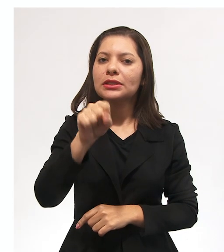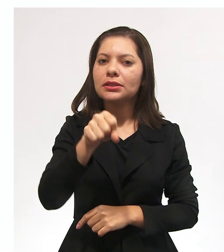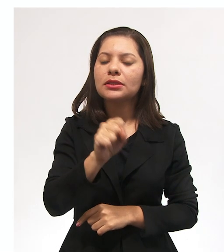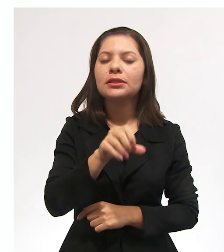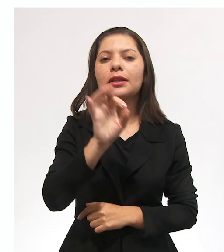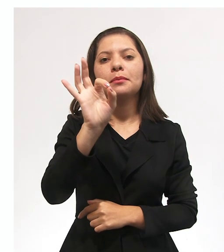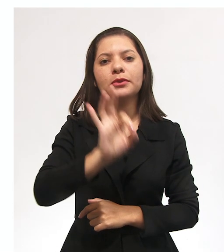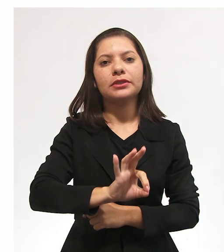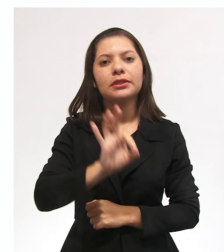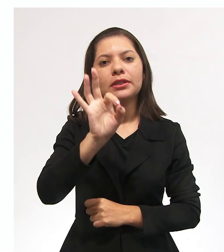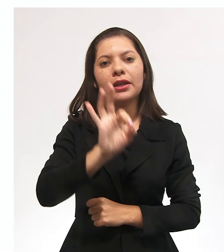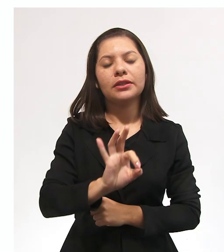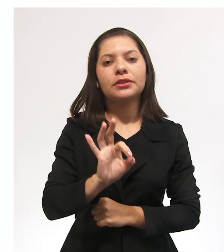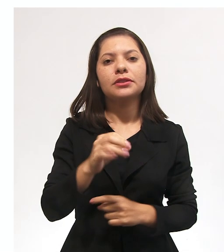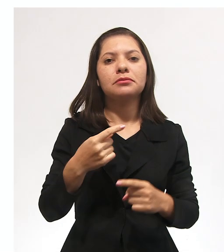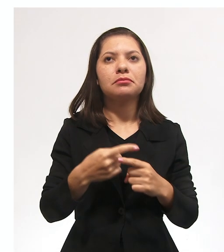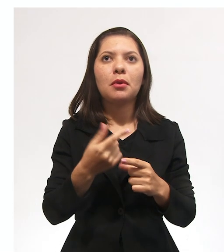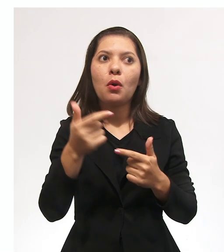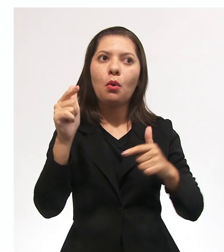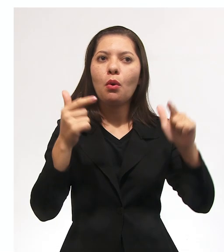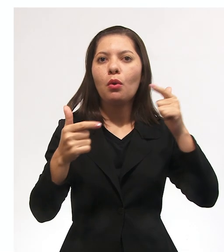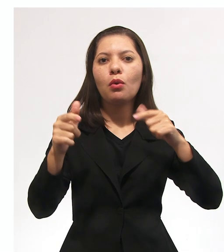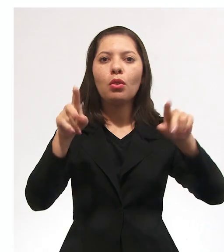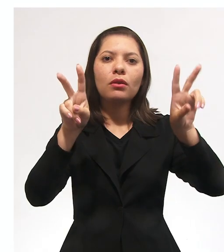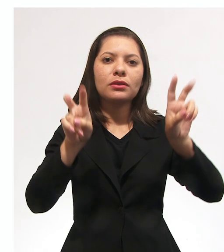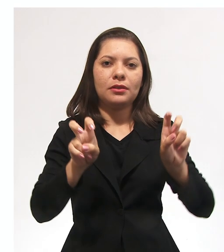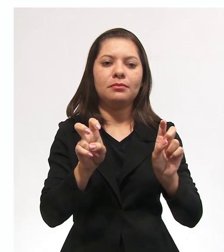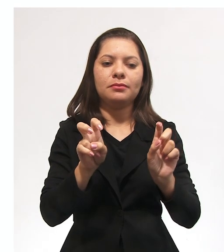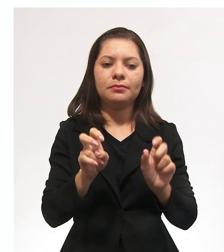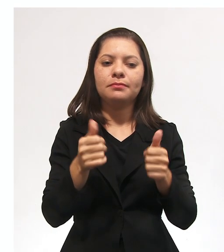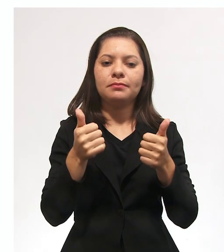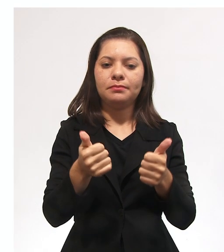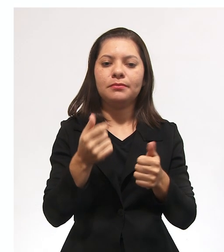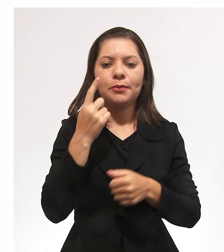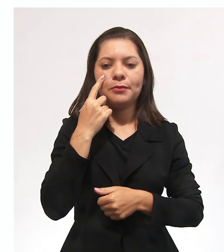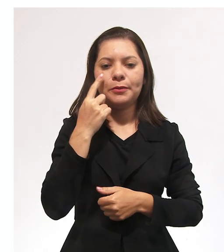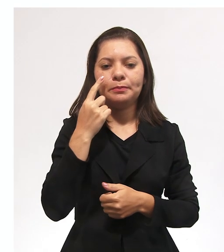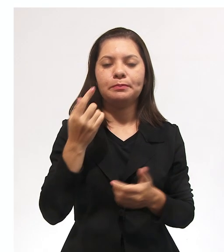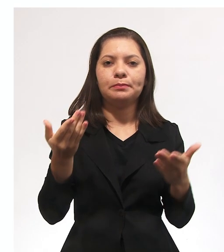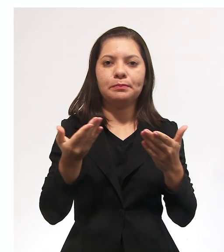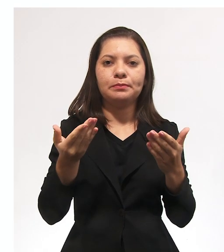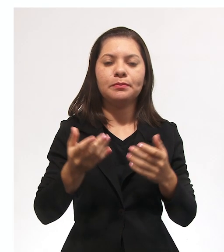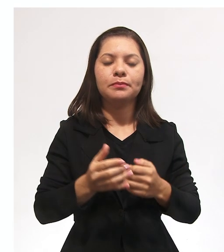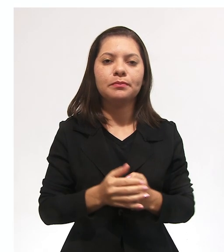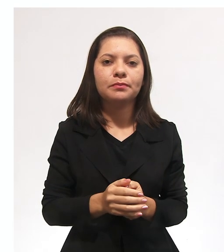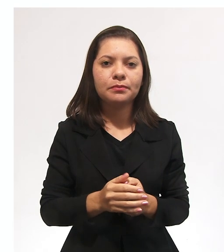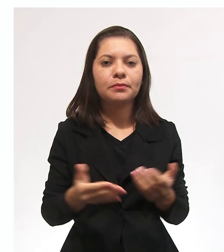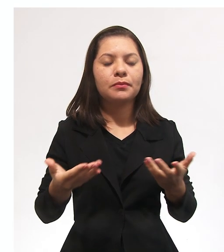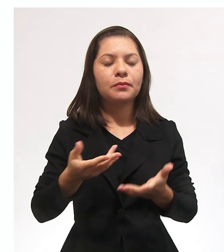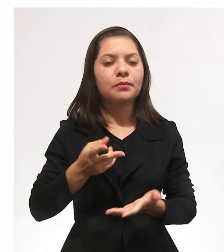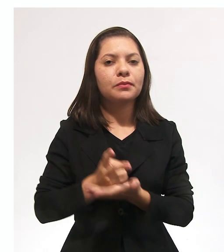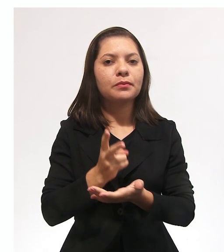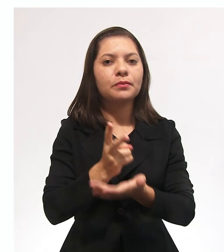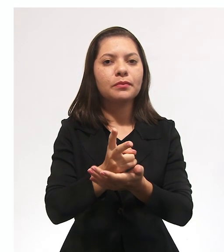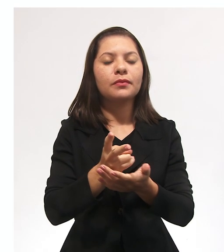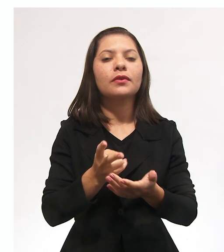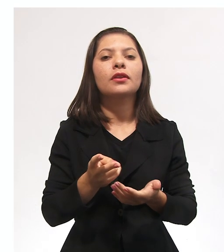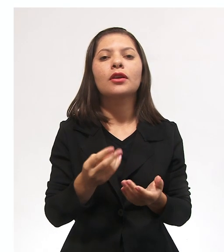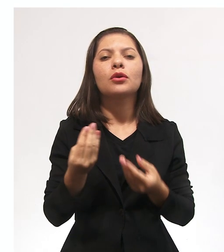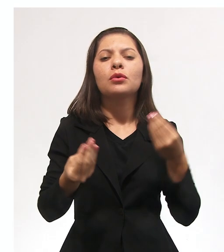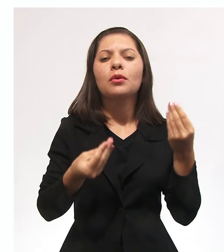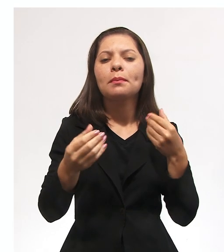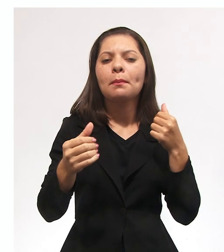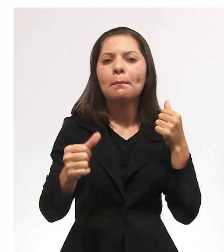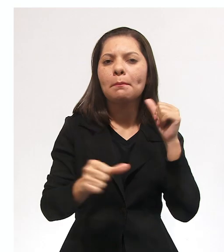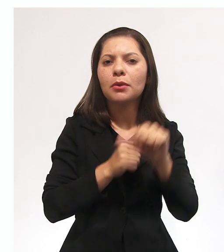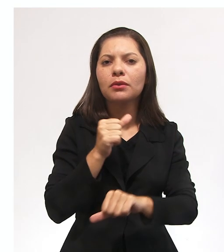3 na porcentagem para outras coisas que nós vamos ver agora. Dando continuidade, como